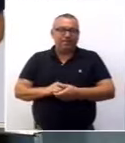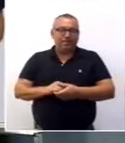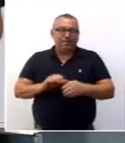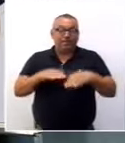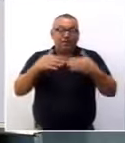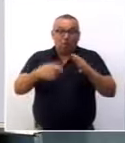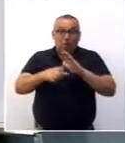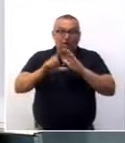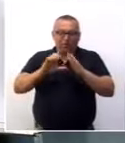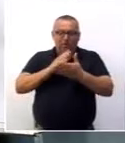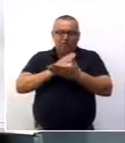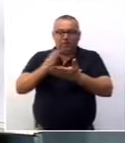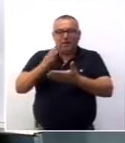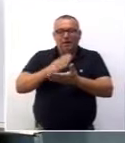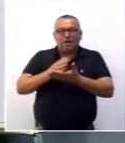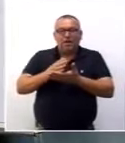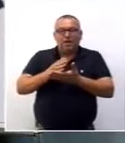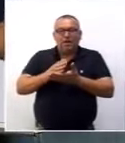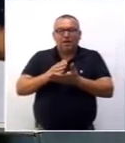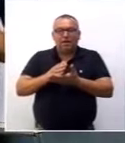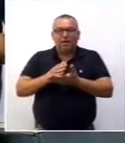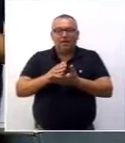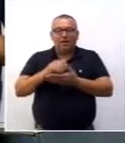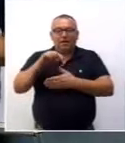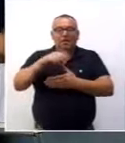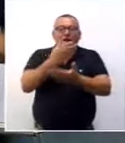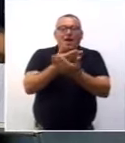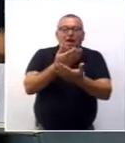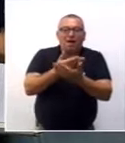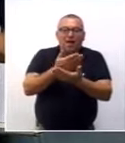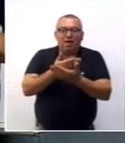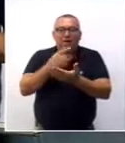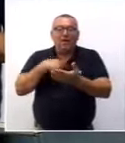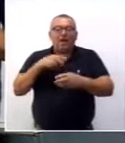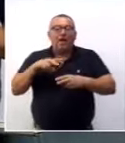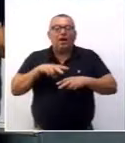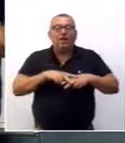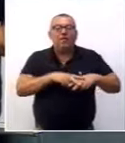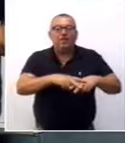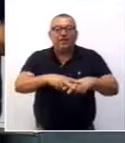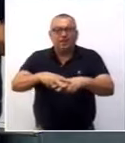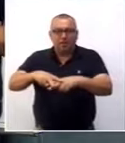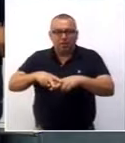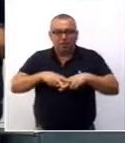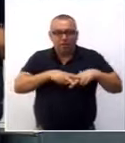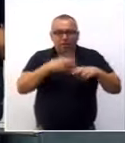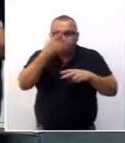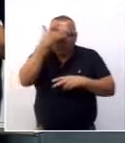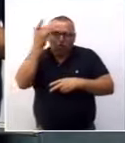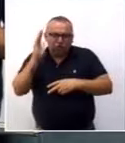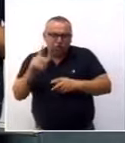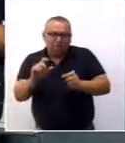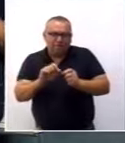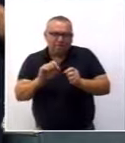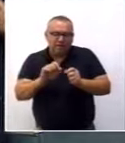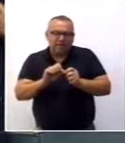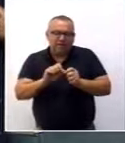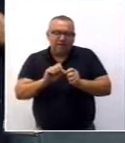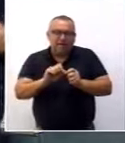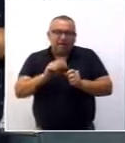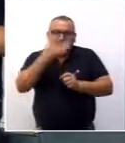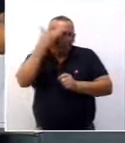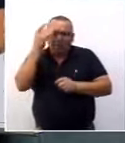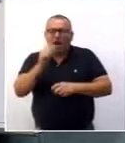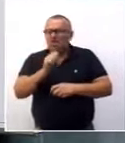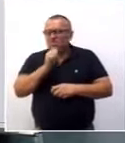Antes de mais nada, essa aula serve como revisão para aqueles que já fizeram e para aqueles que ainda